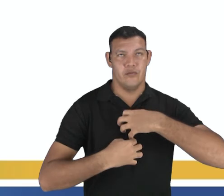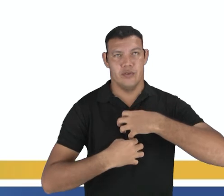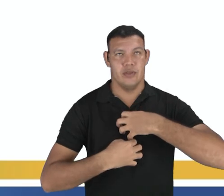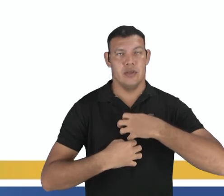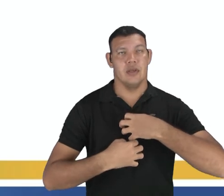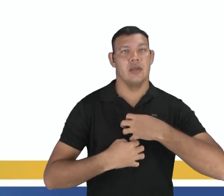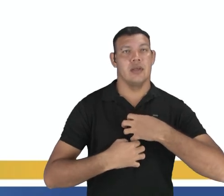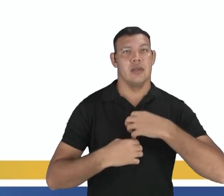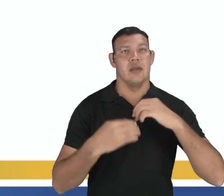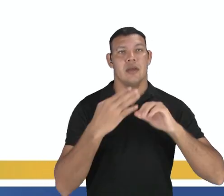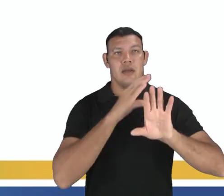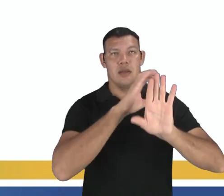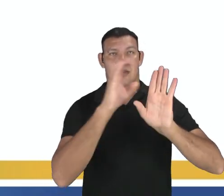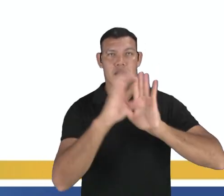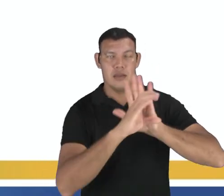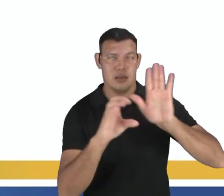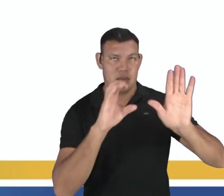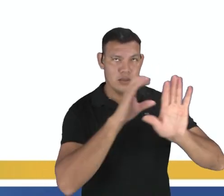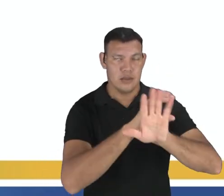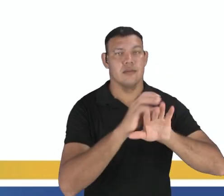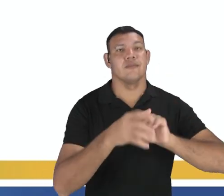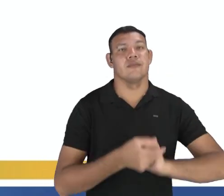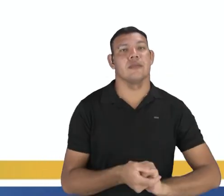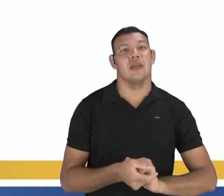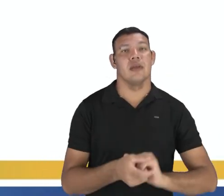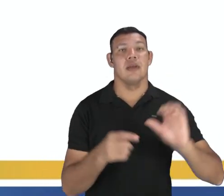função apelativa da linguagem? Com que?